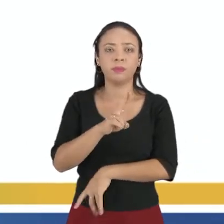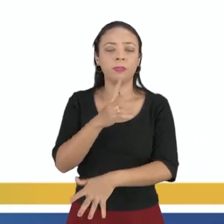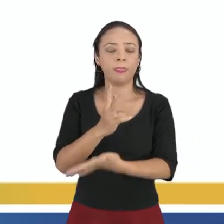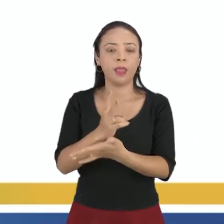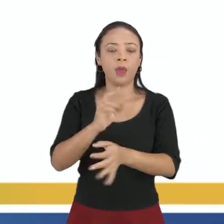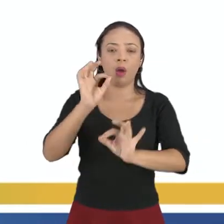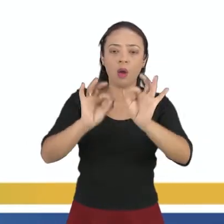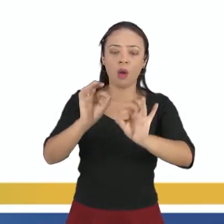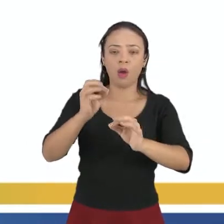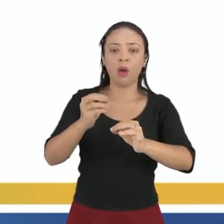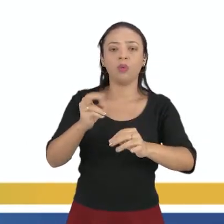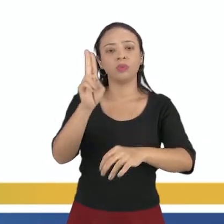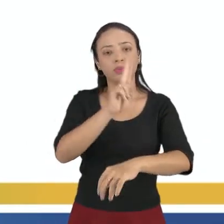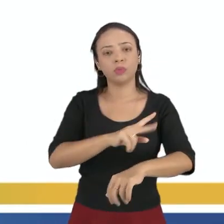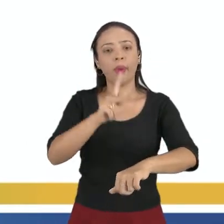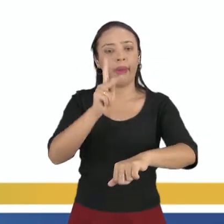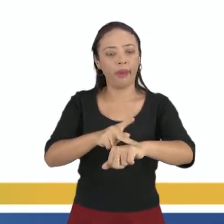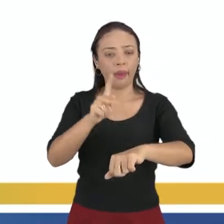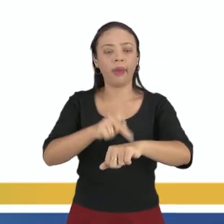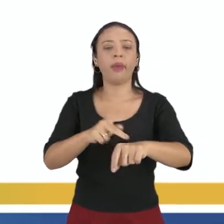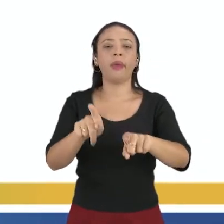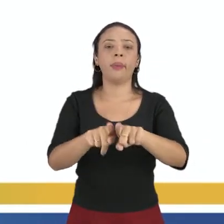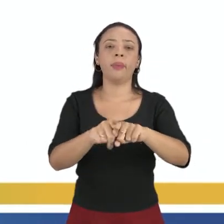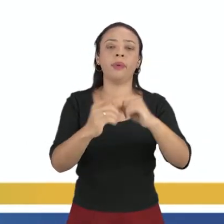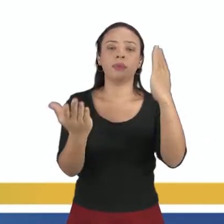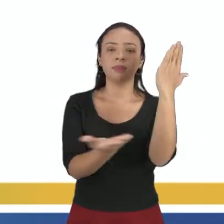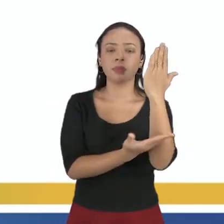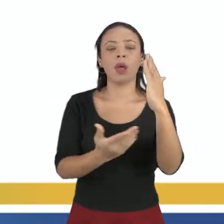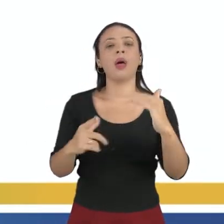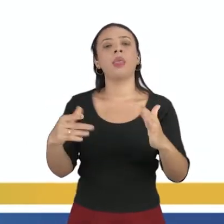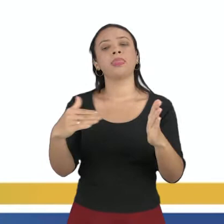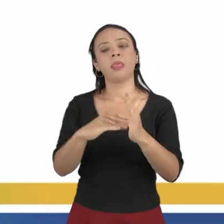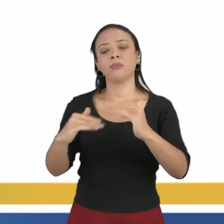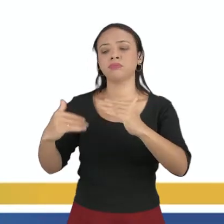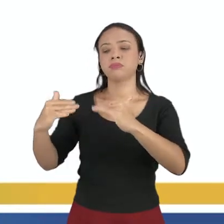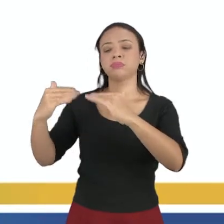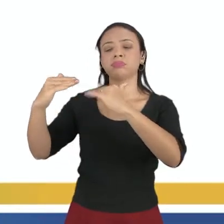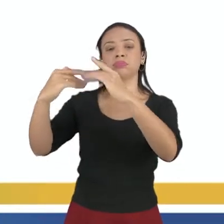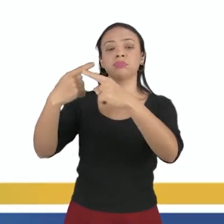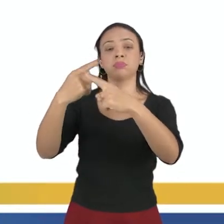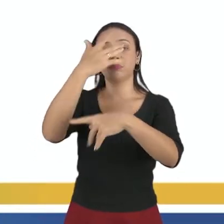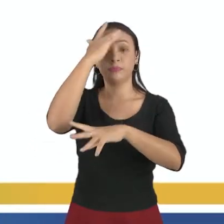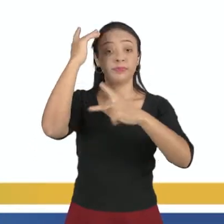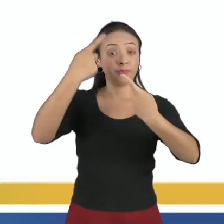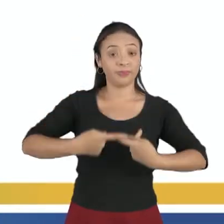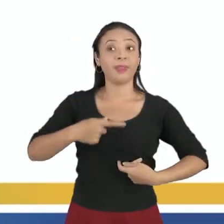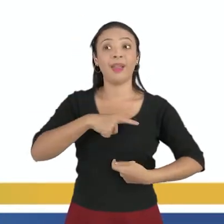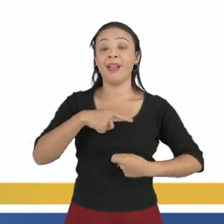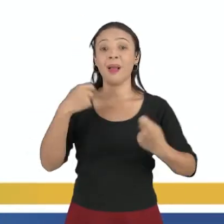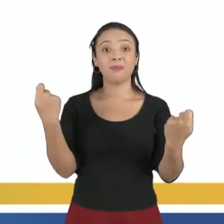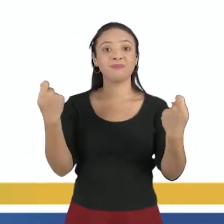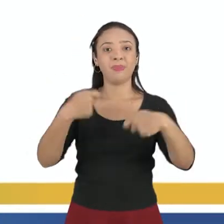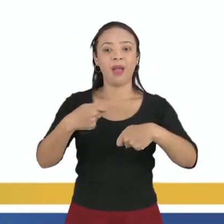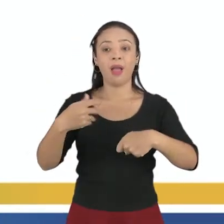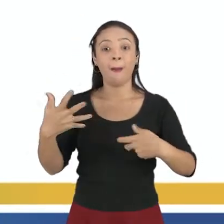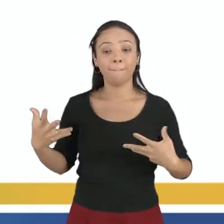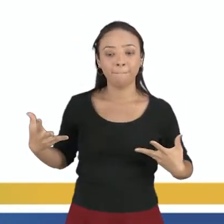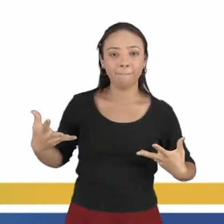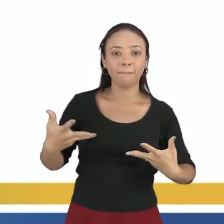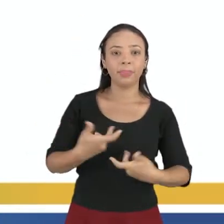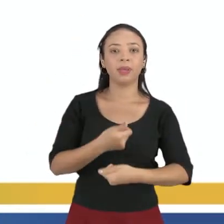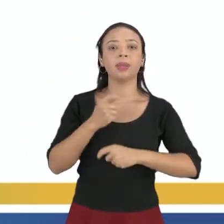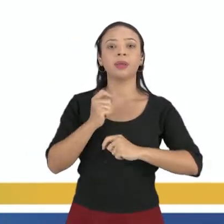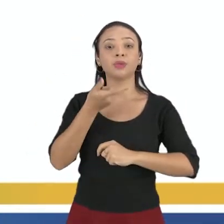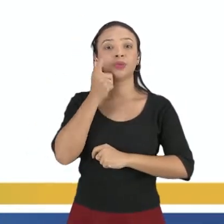feitos com pedras ou paus, né, até eles irem evoluindo mais, porque o ser humano tem essa capacidade que foi dada por Deus